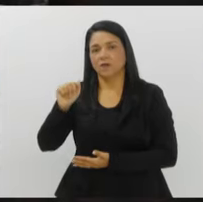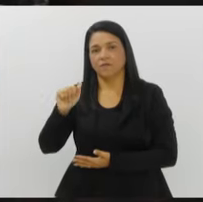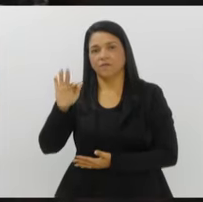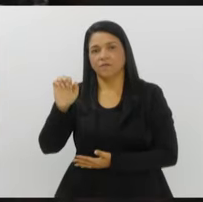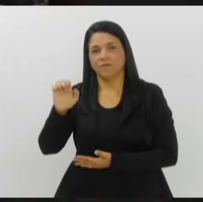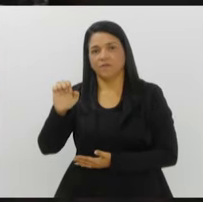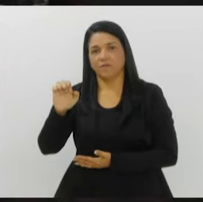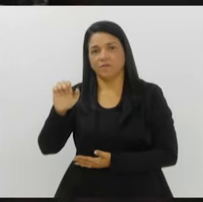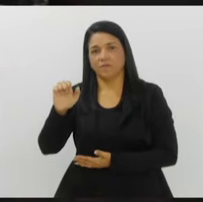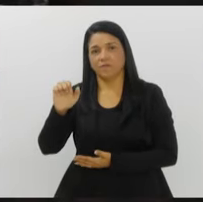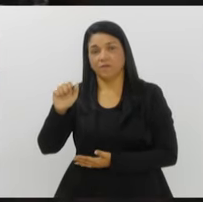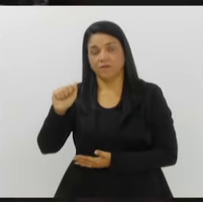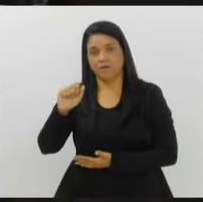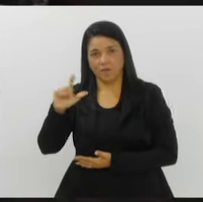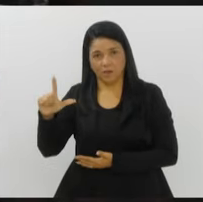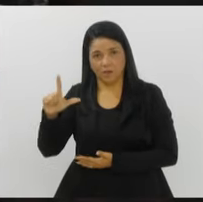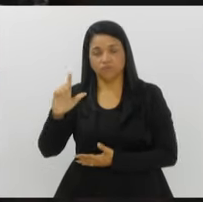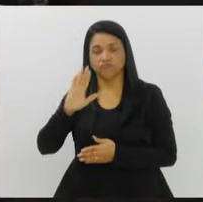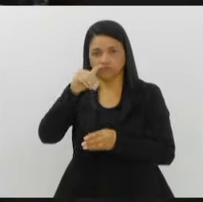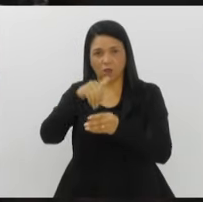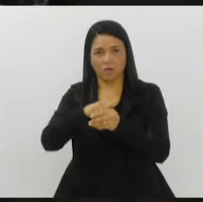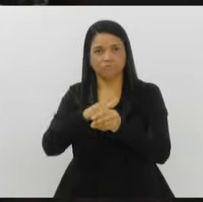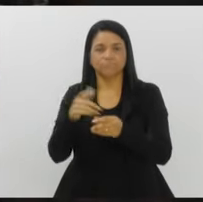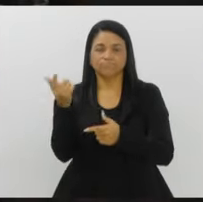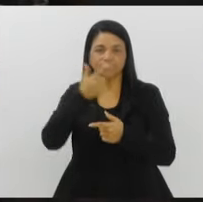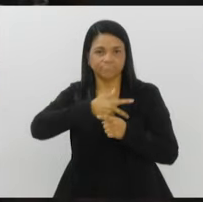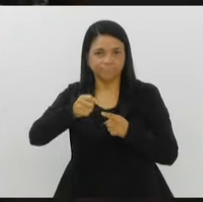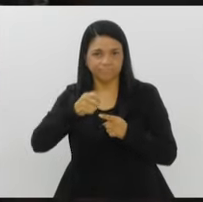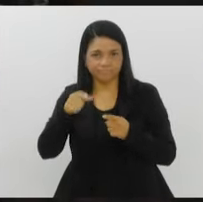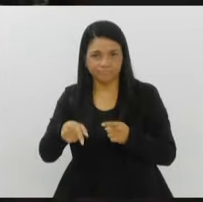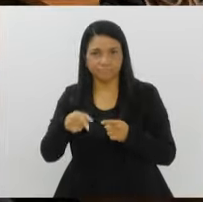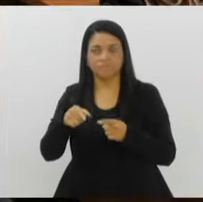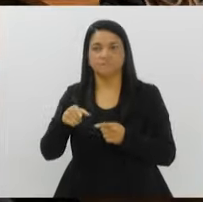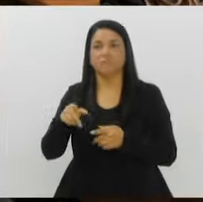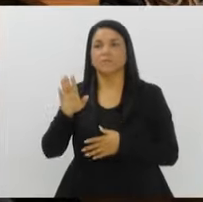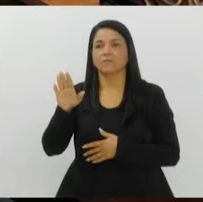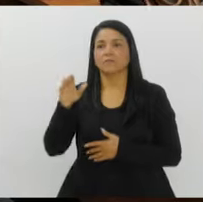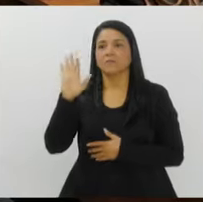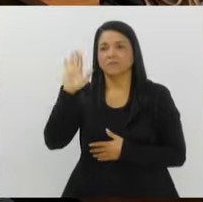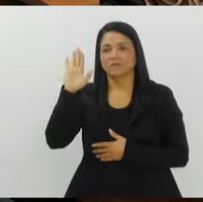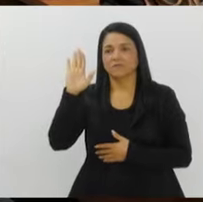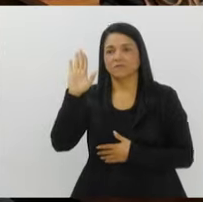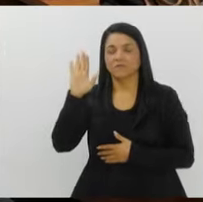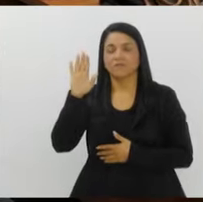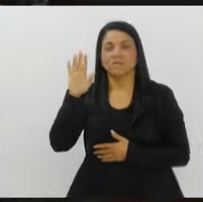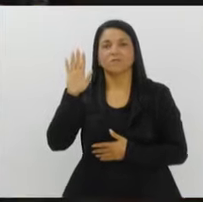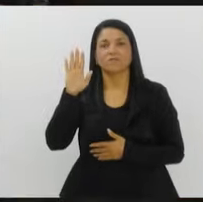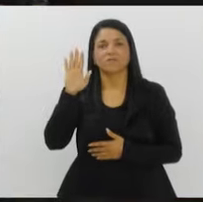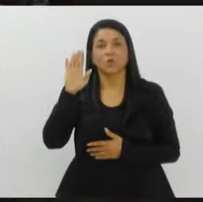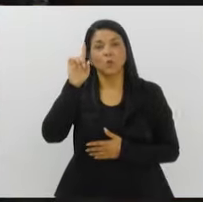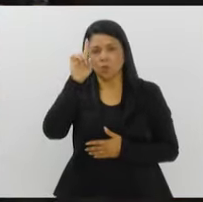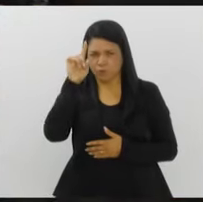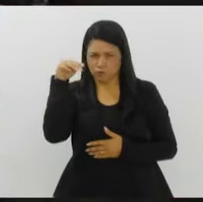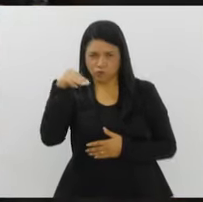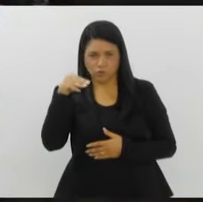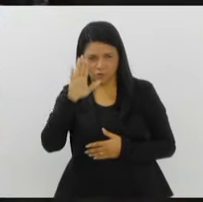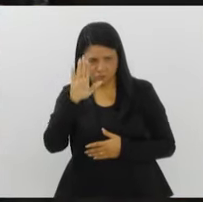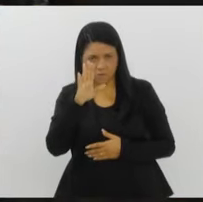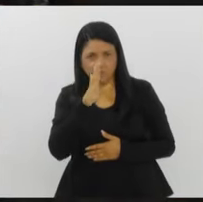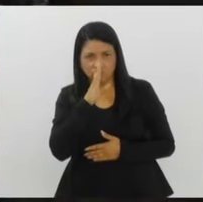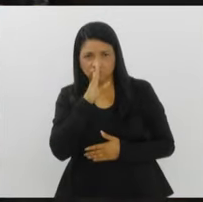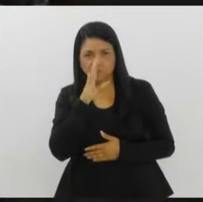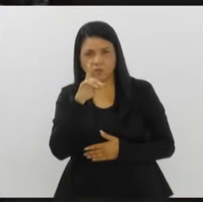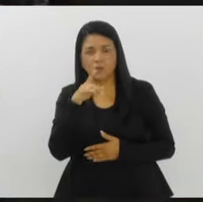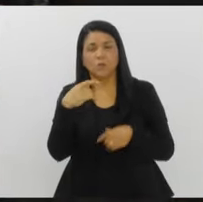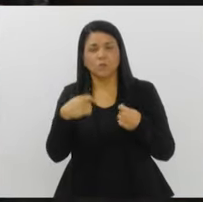está eleito. A deputada... Questão de ordem, presidente. Só um minutinho, porque eu preciso aqui